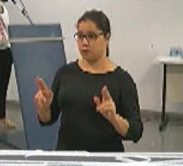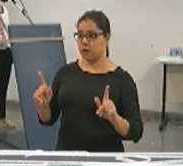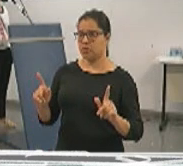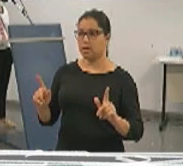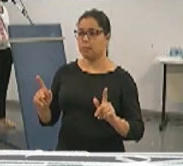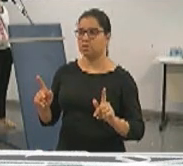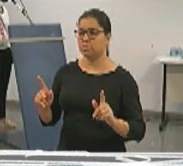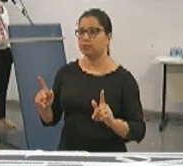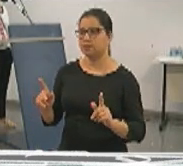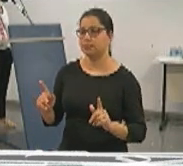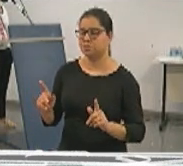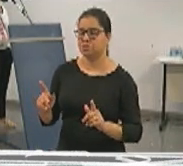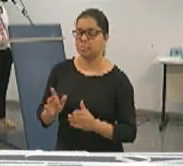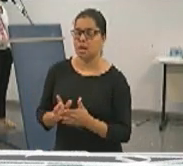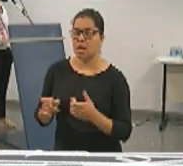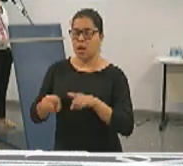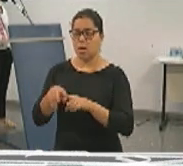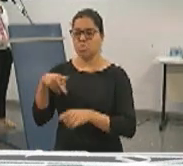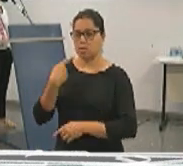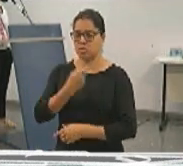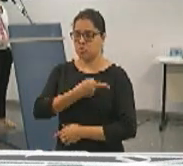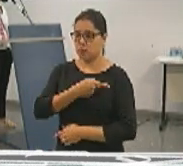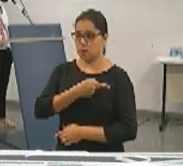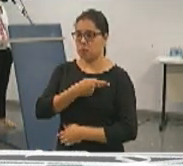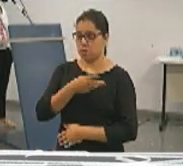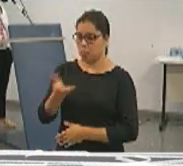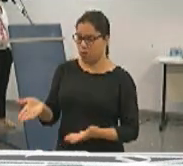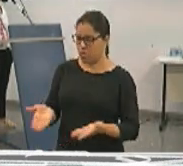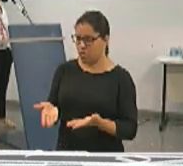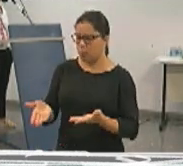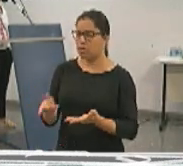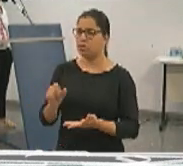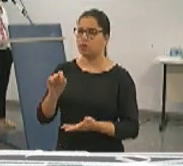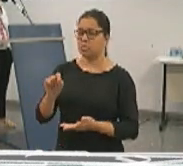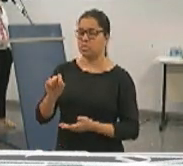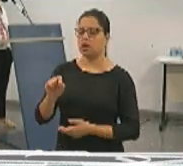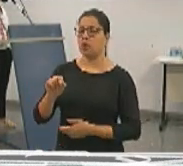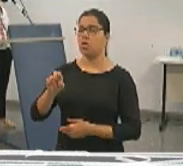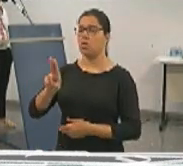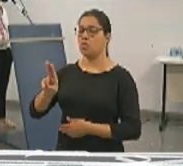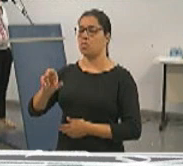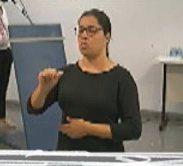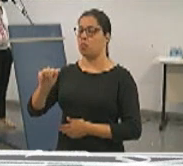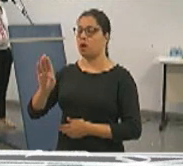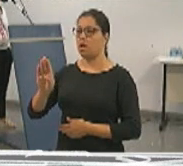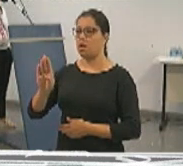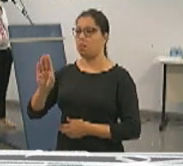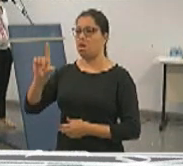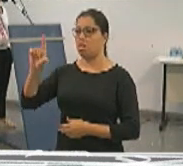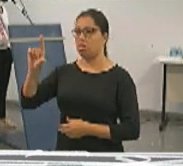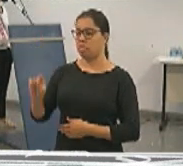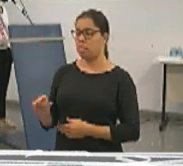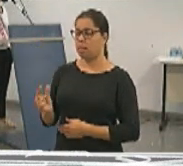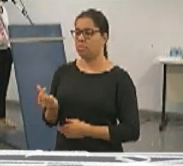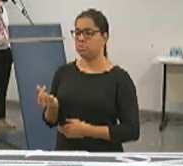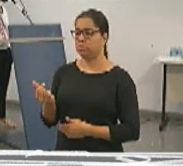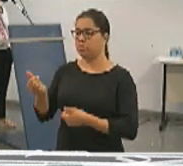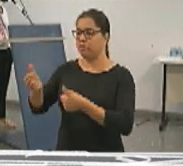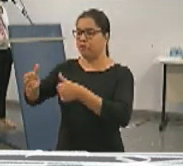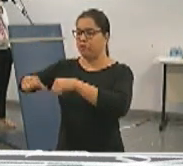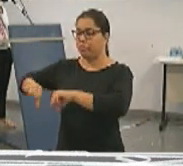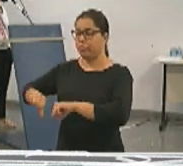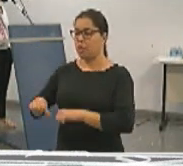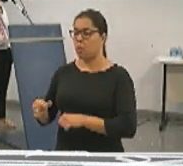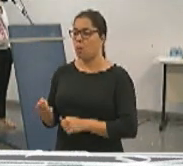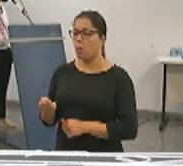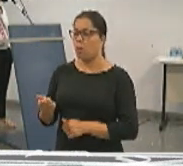Nós, as públicas, temos ainda 200 mil por conta da UAB, que está falindo. Pergunto, na sua gestão,